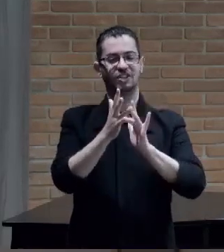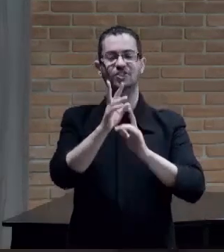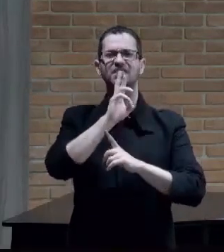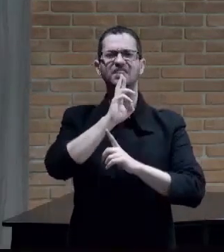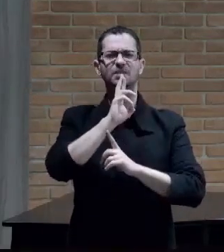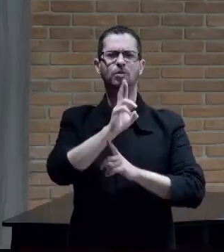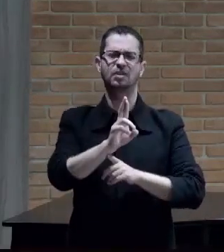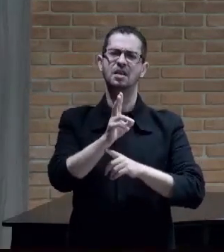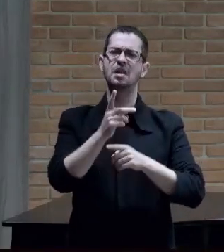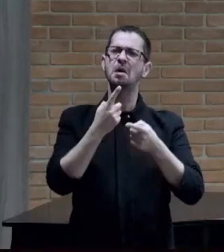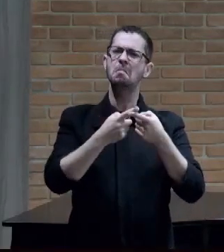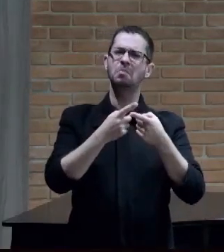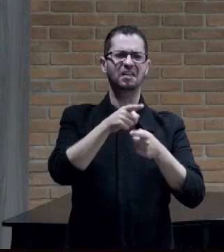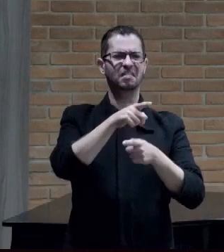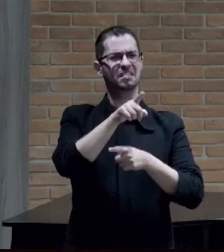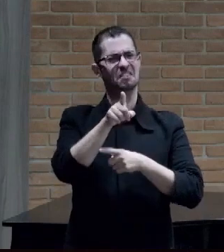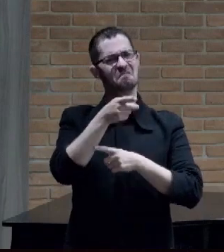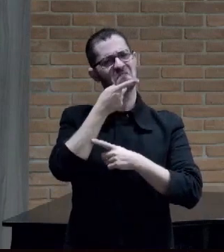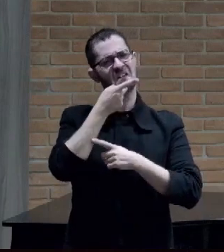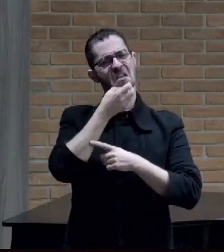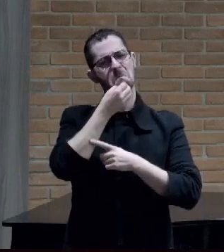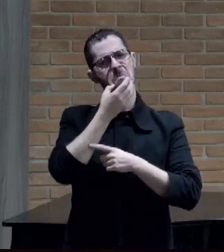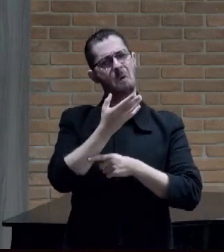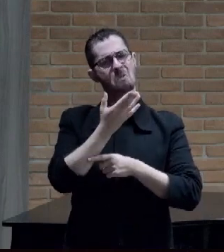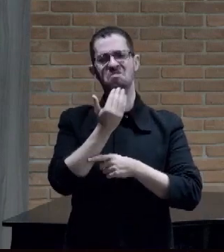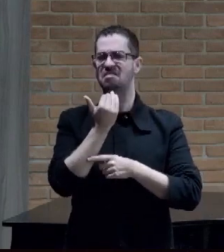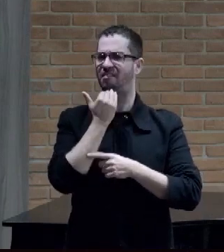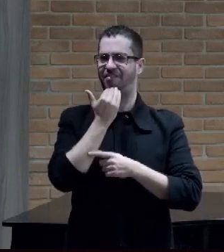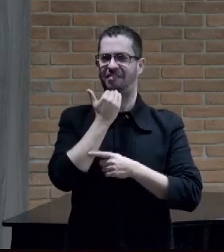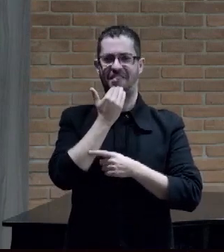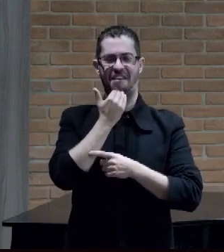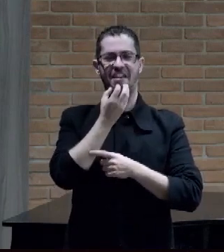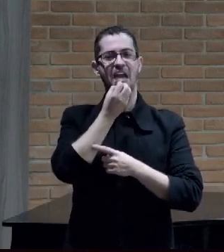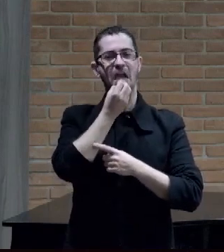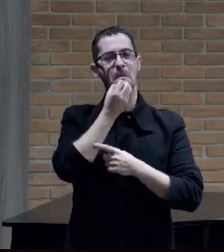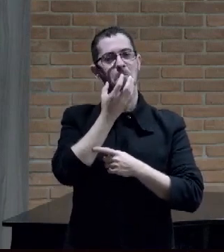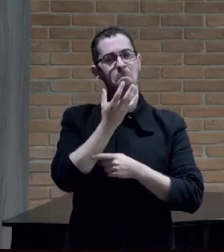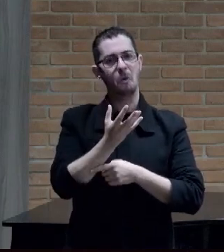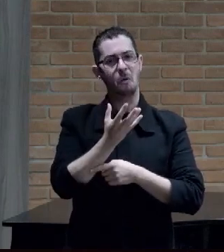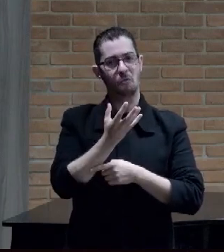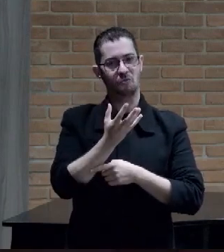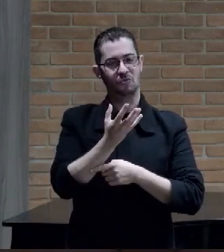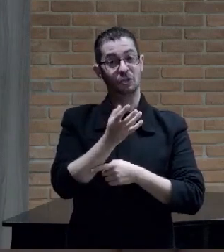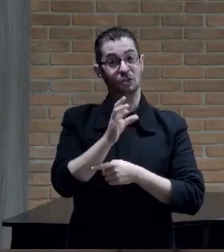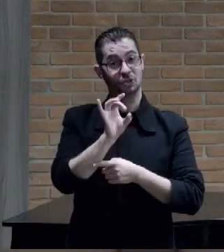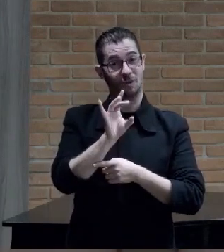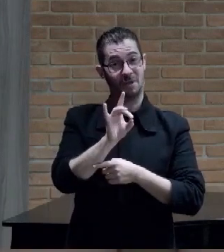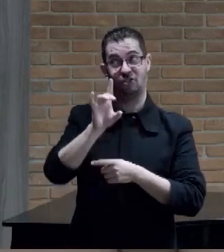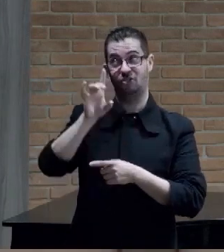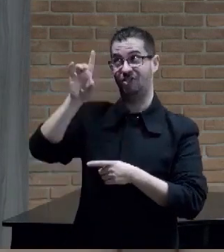me chamas bom? Ninguém é bom senão um que é Deus.